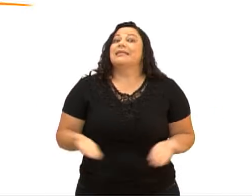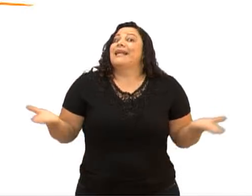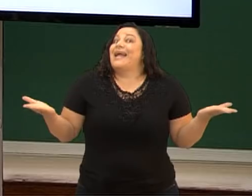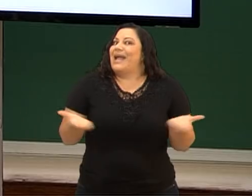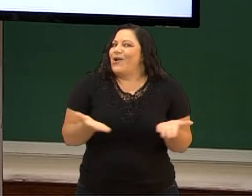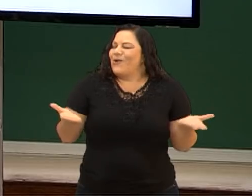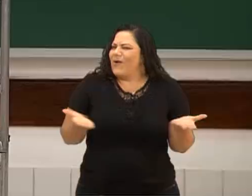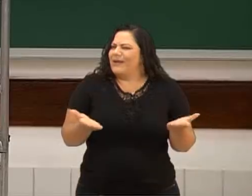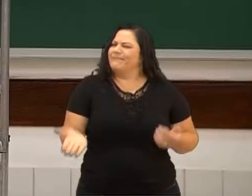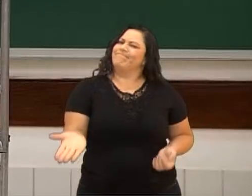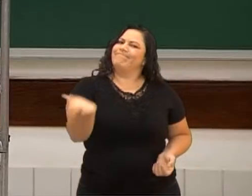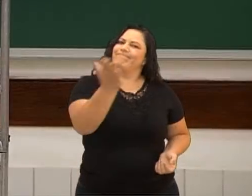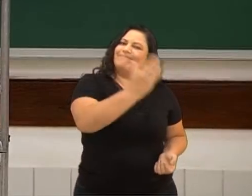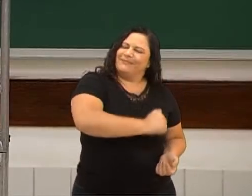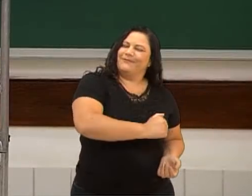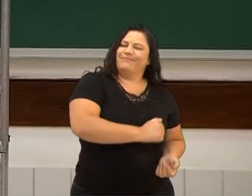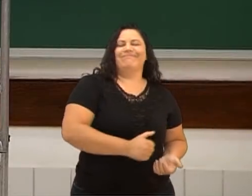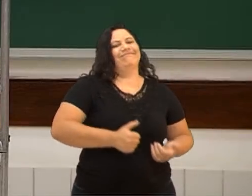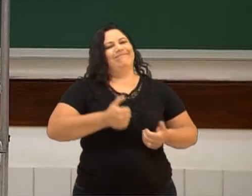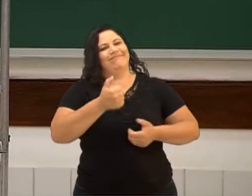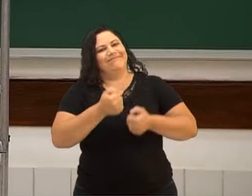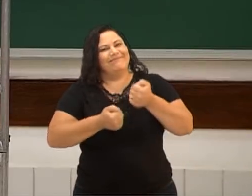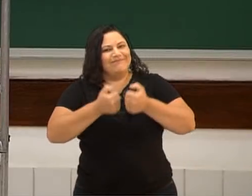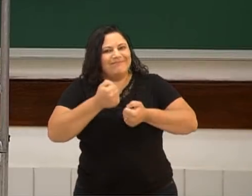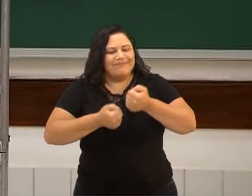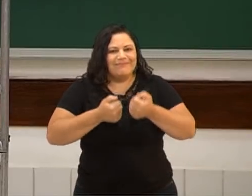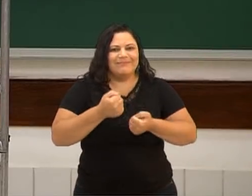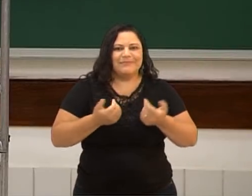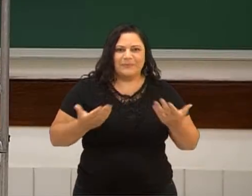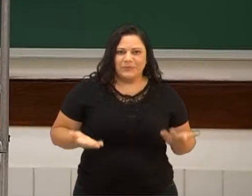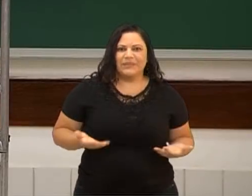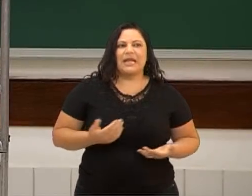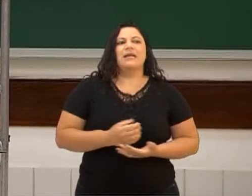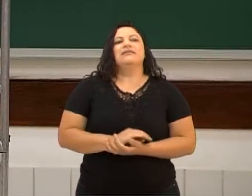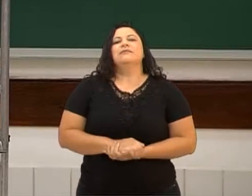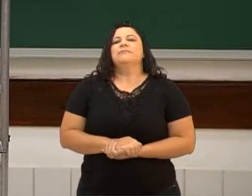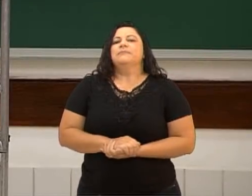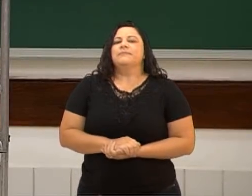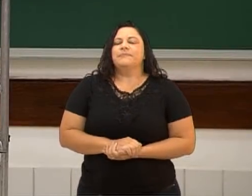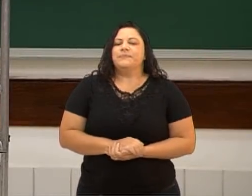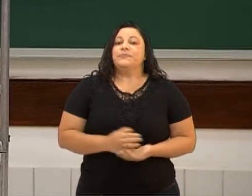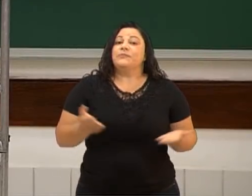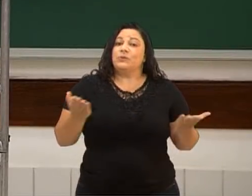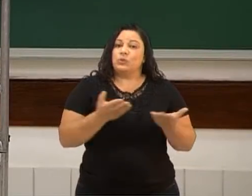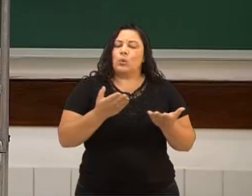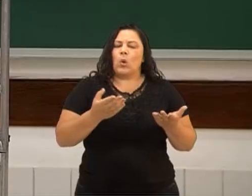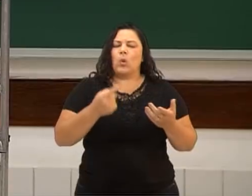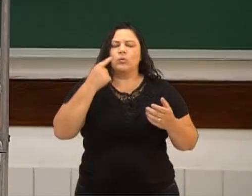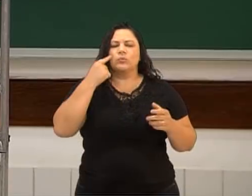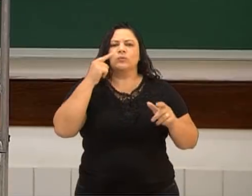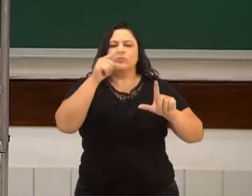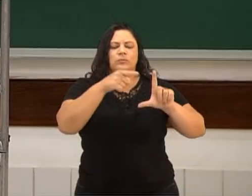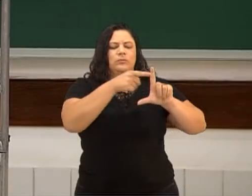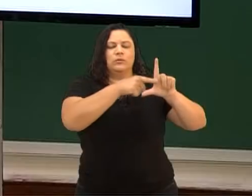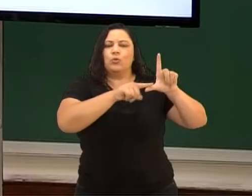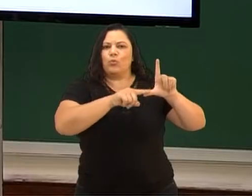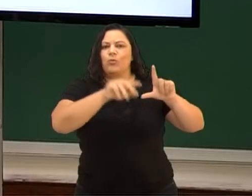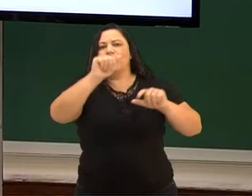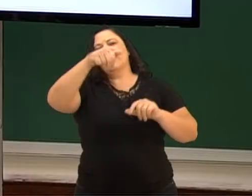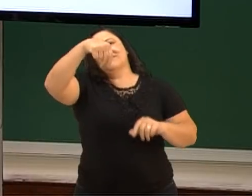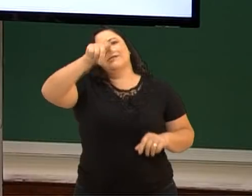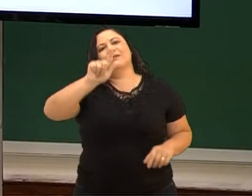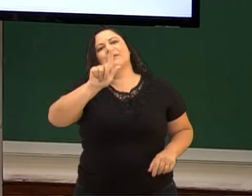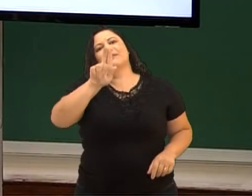chegamos na nossa hora da aula de jogar, certo? O nosso jogo hoje vai envolver a inclinação do ângulo, já que vocês já